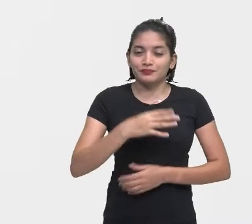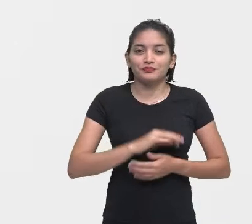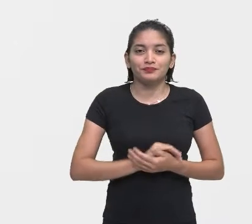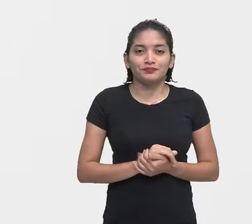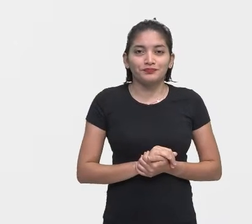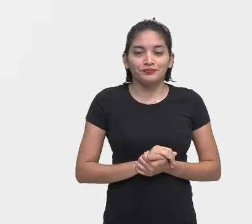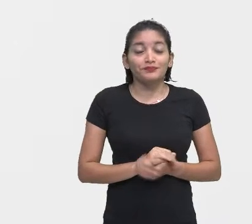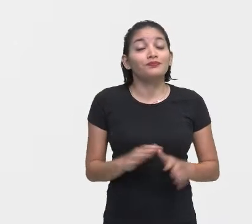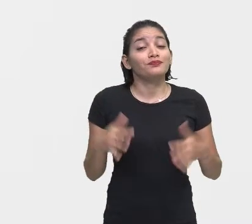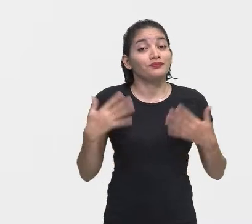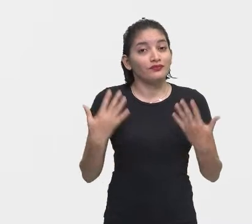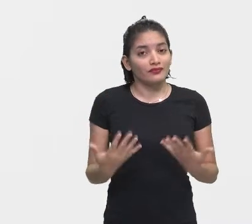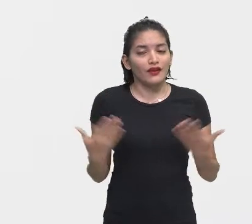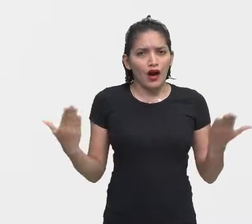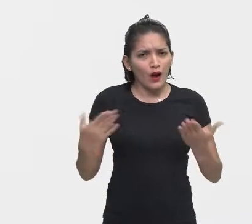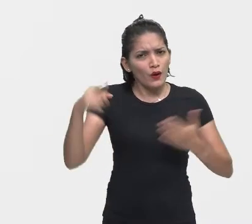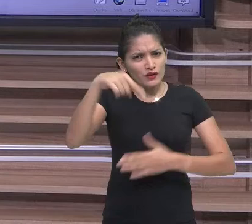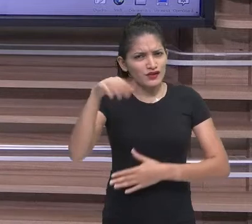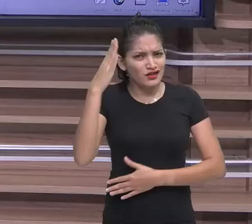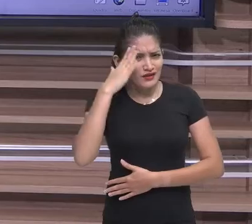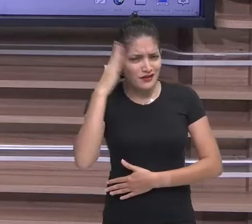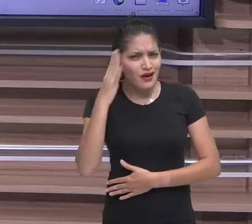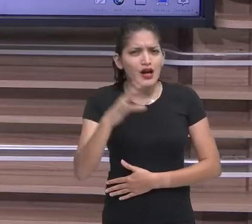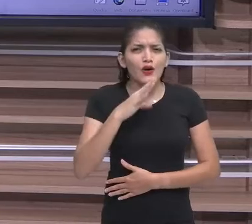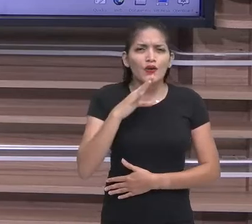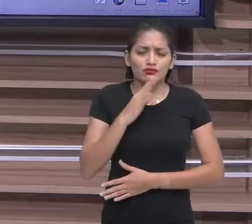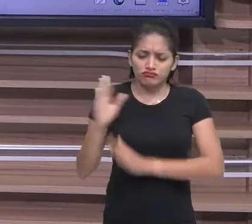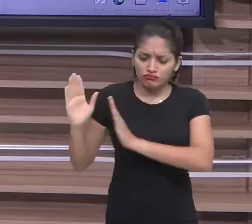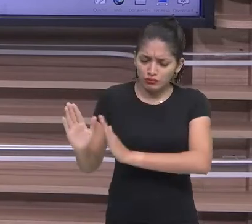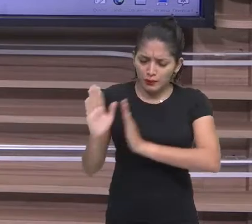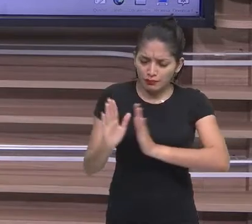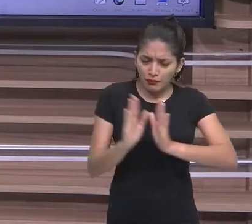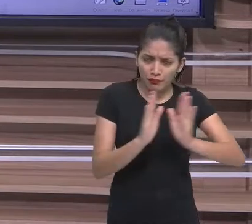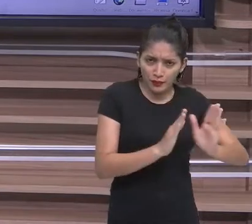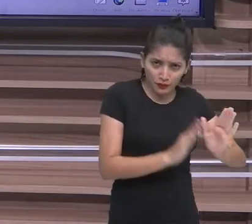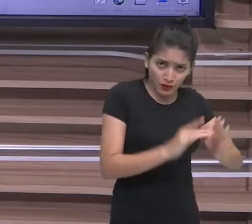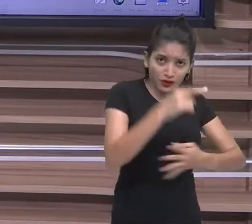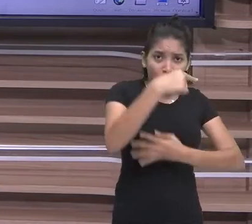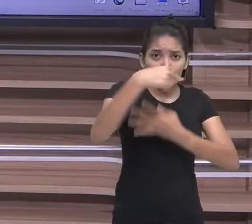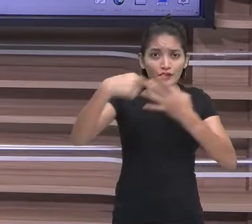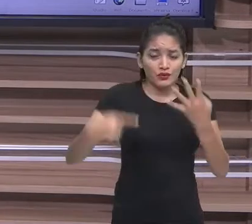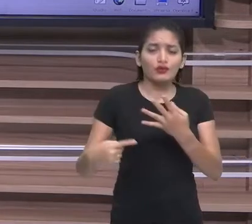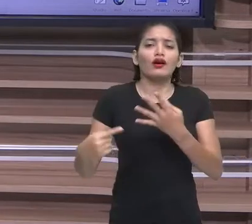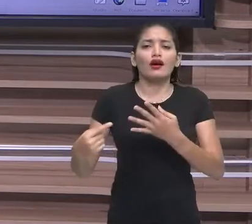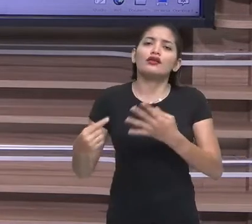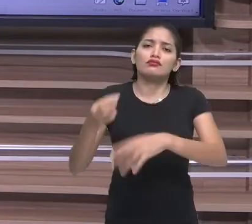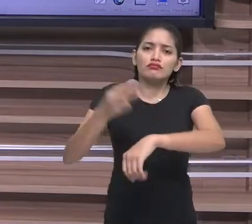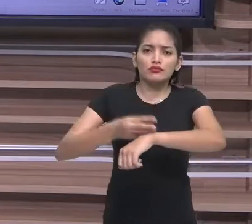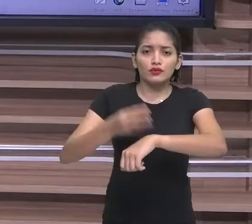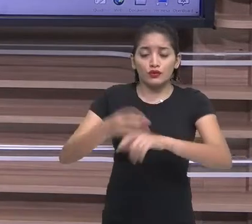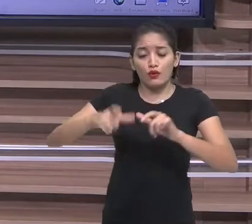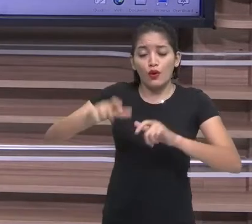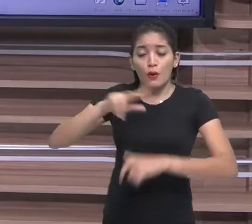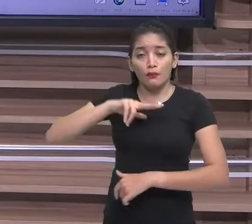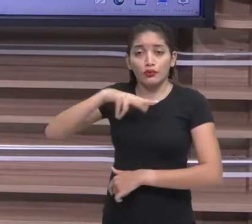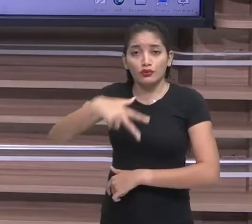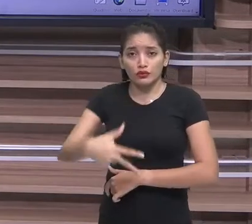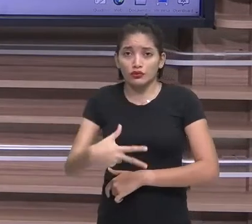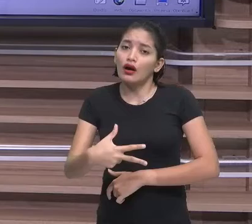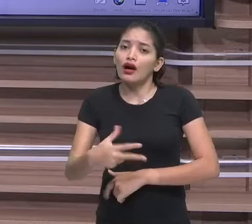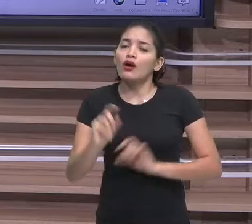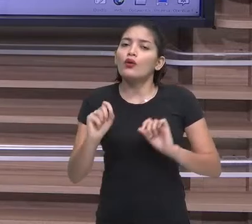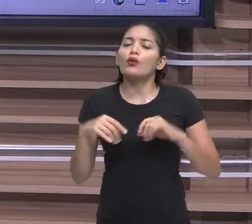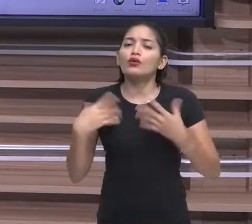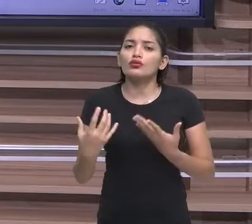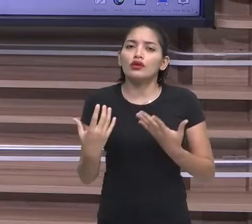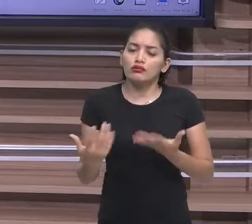1974. Então, agora que você já entendeu o marco, não é, do modernismo em Portugal, quando ele se